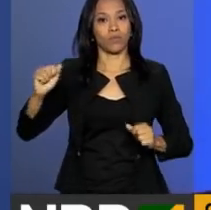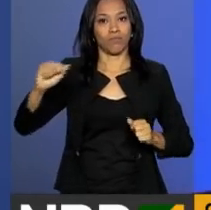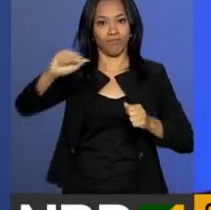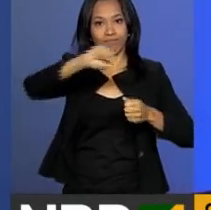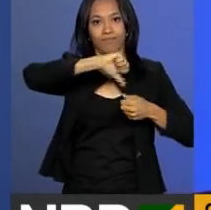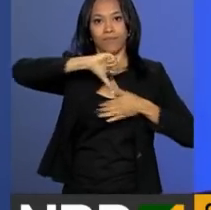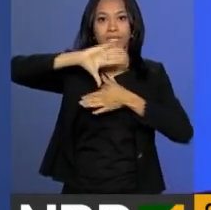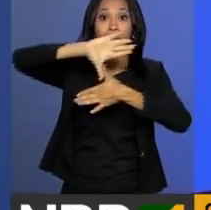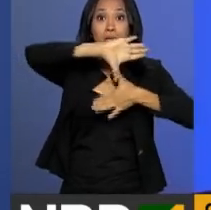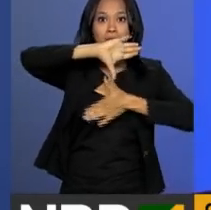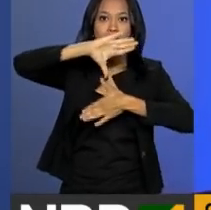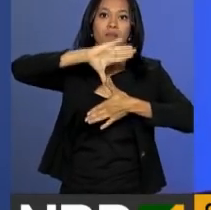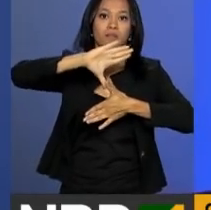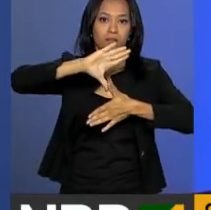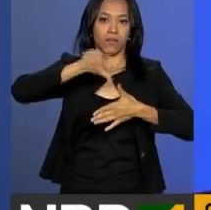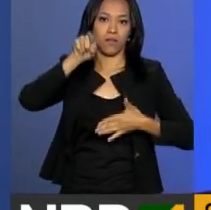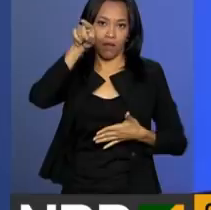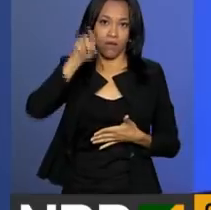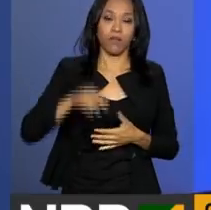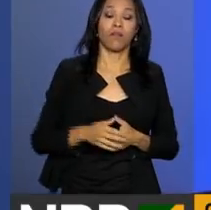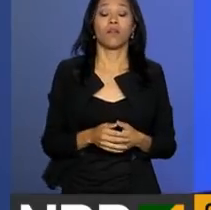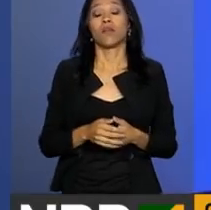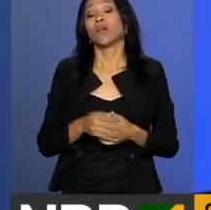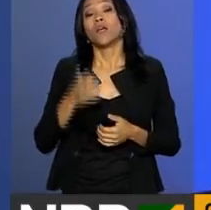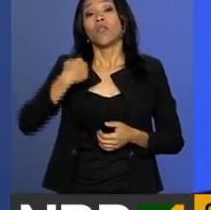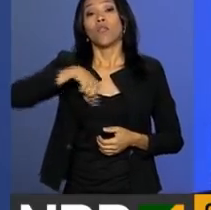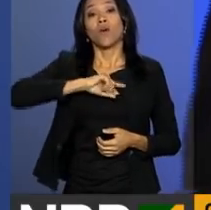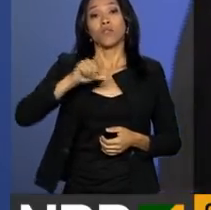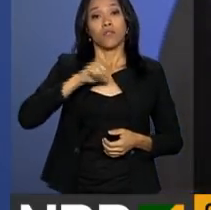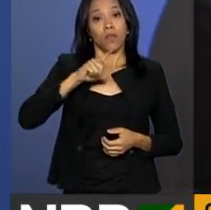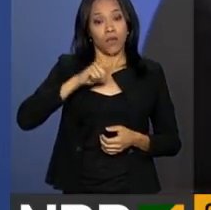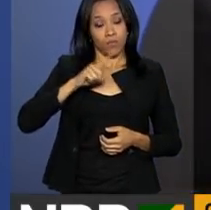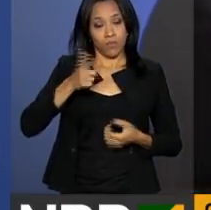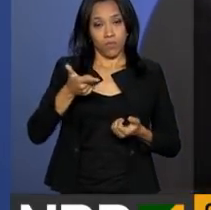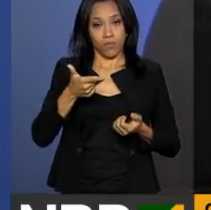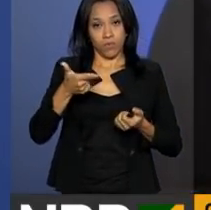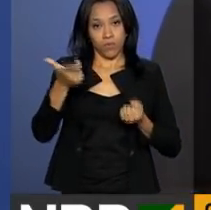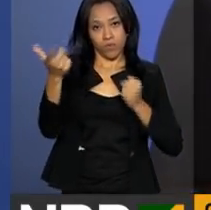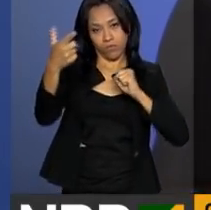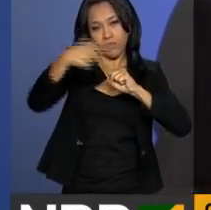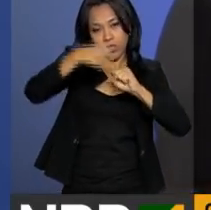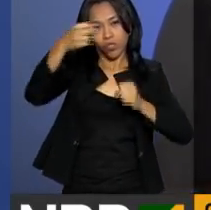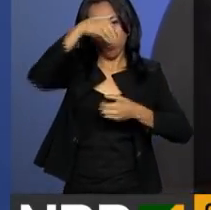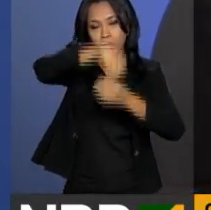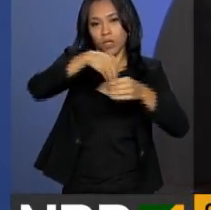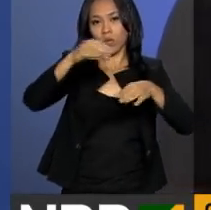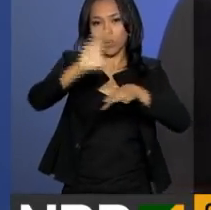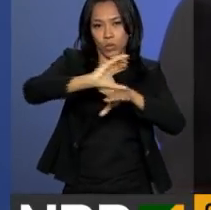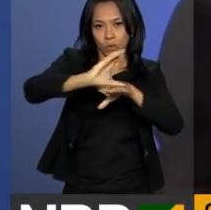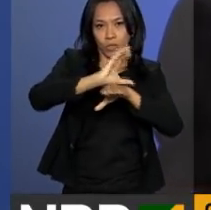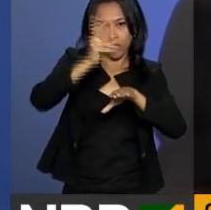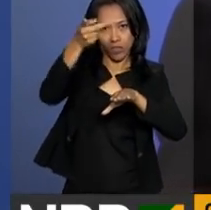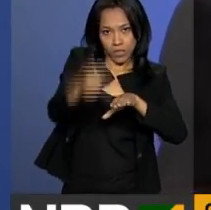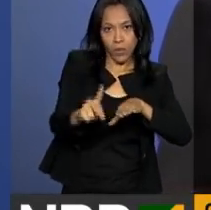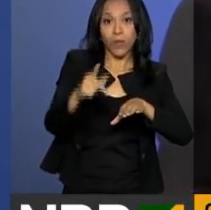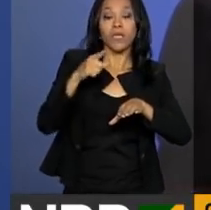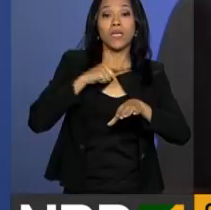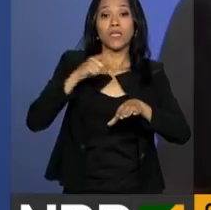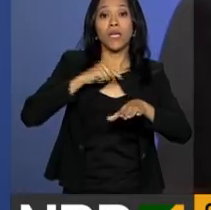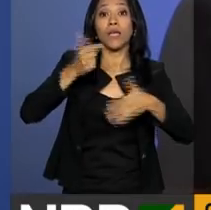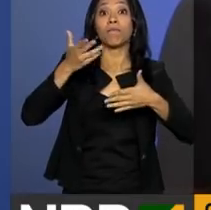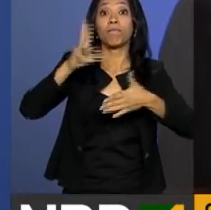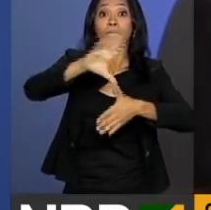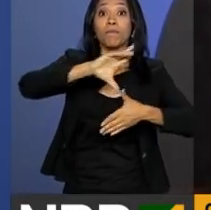não é nos estados americanos nós temos um dispositivo na constituição que determina a integração latino americana